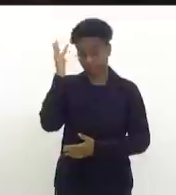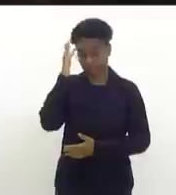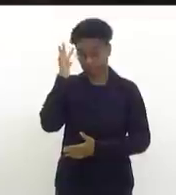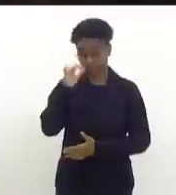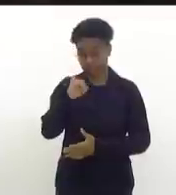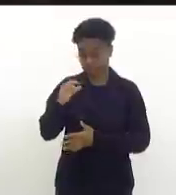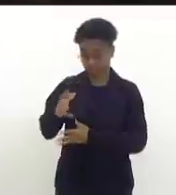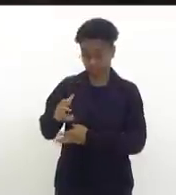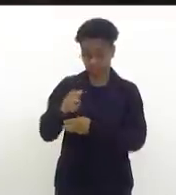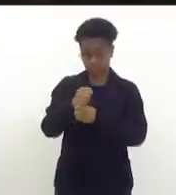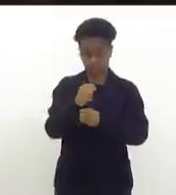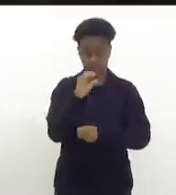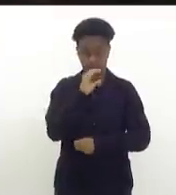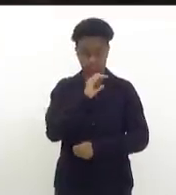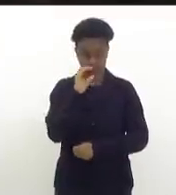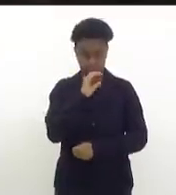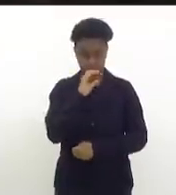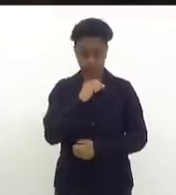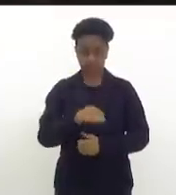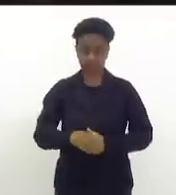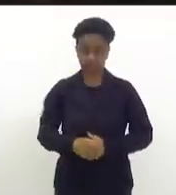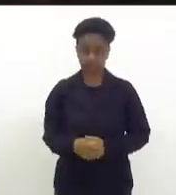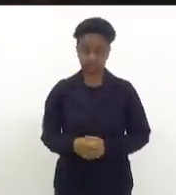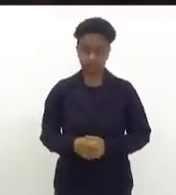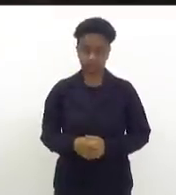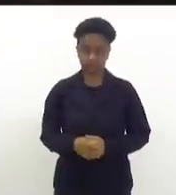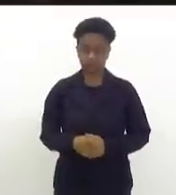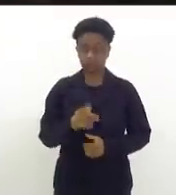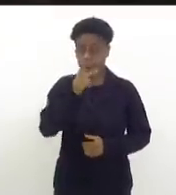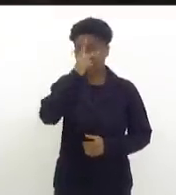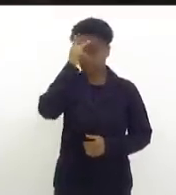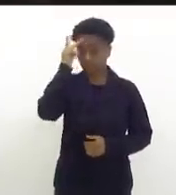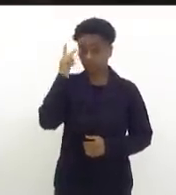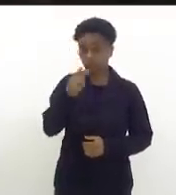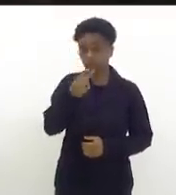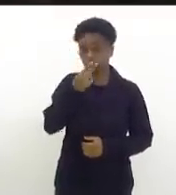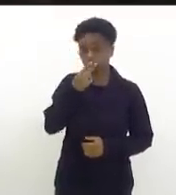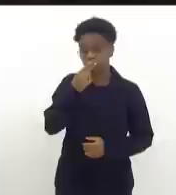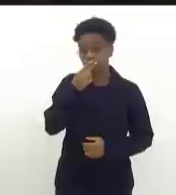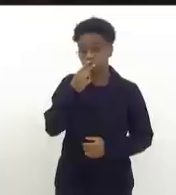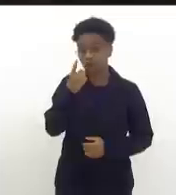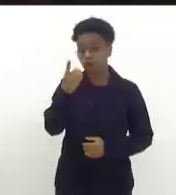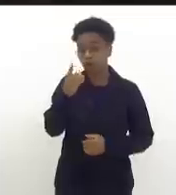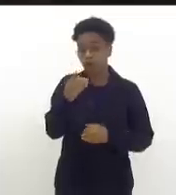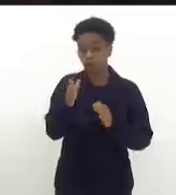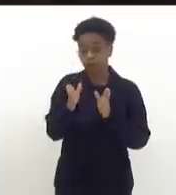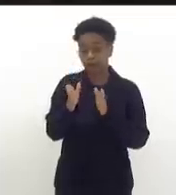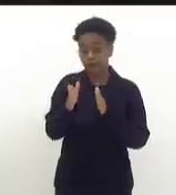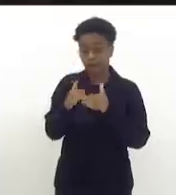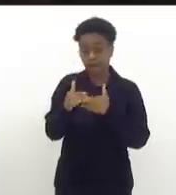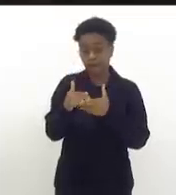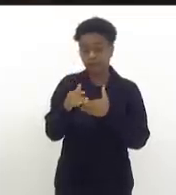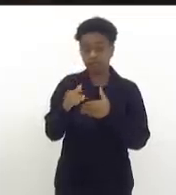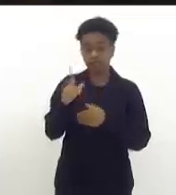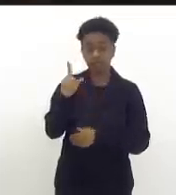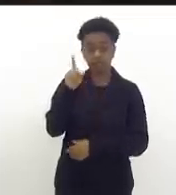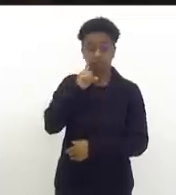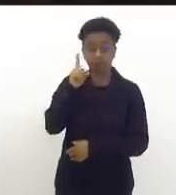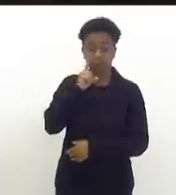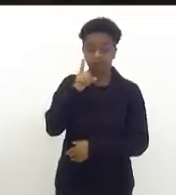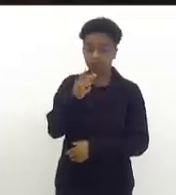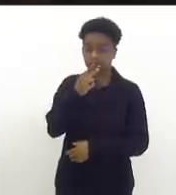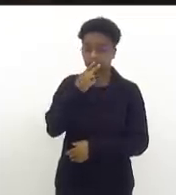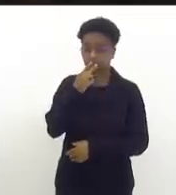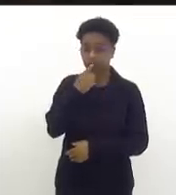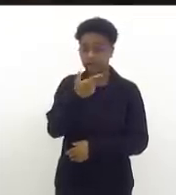as contas rápidas de Quem fuma uma carteira de cigarro por dia então